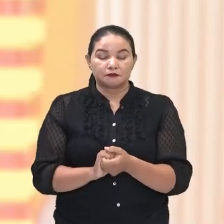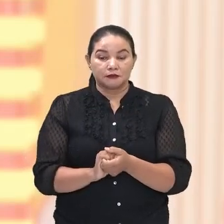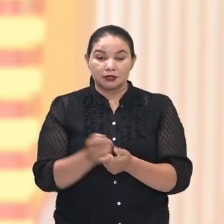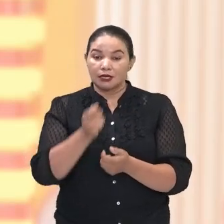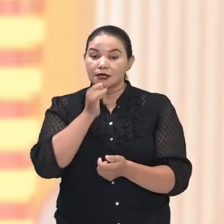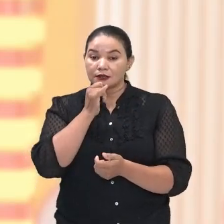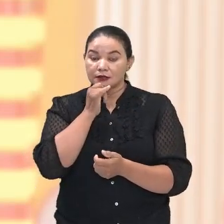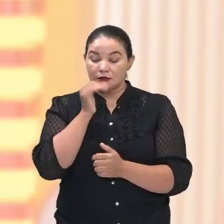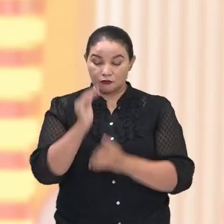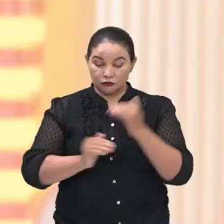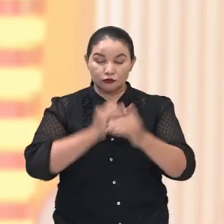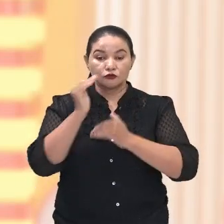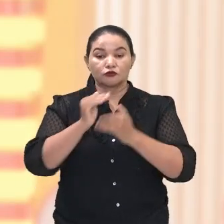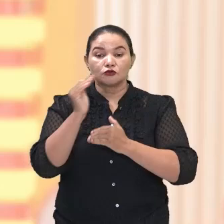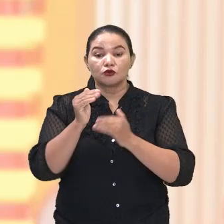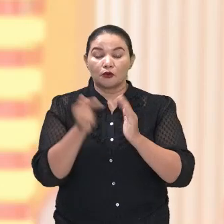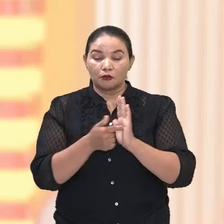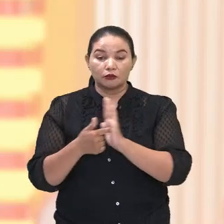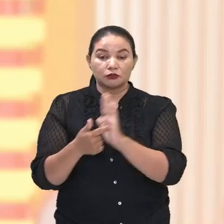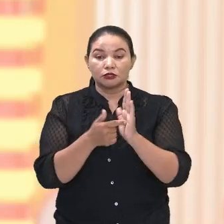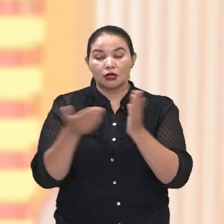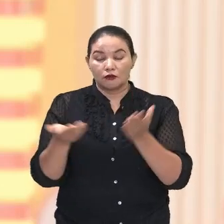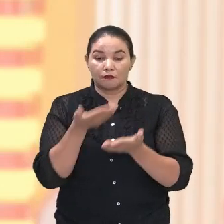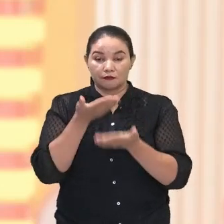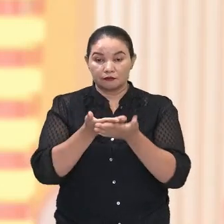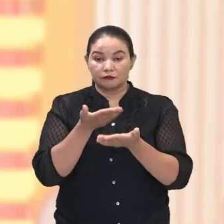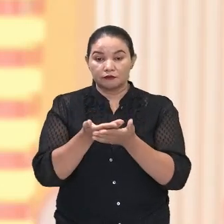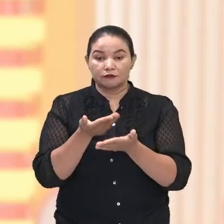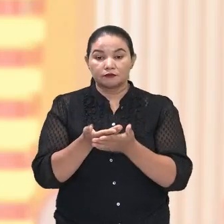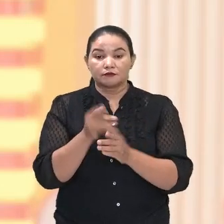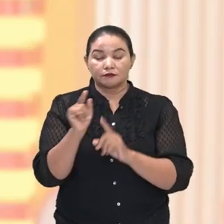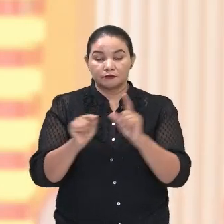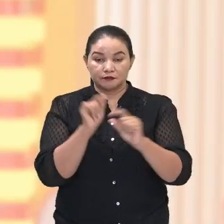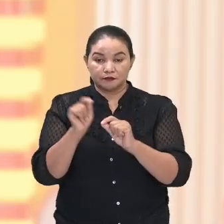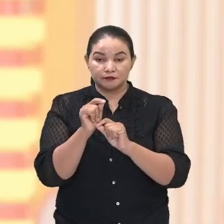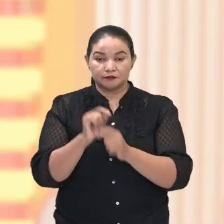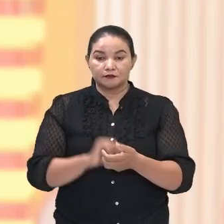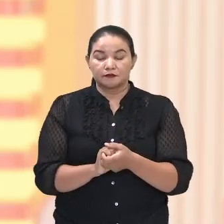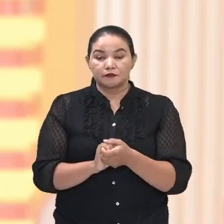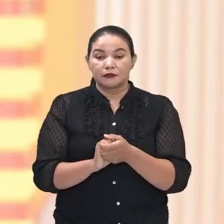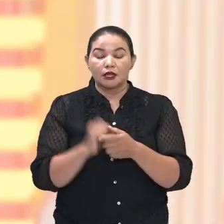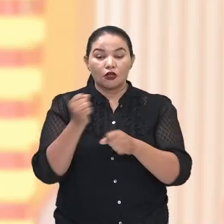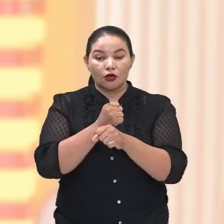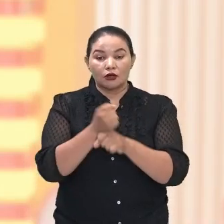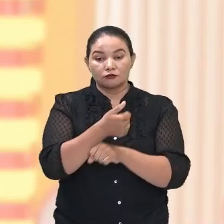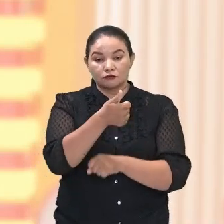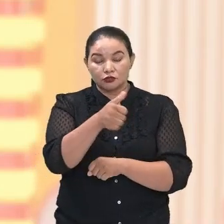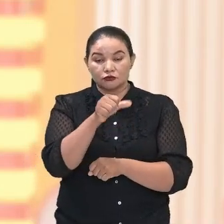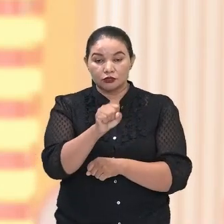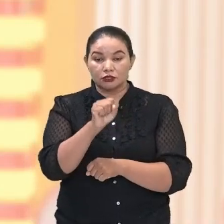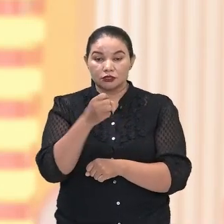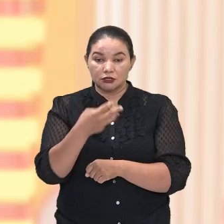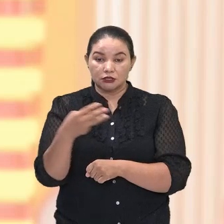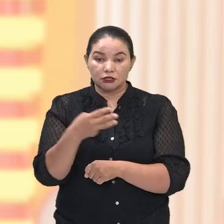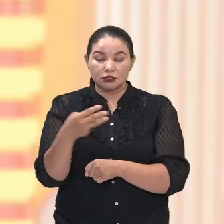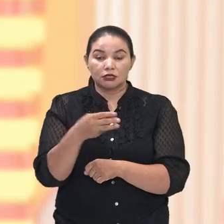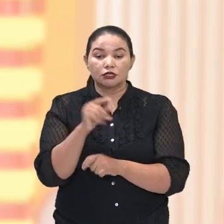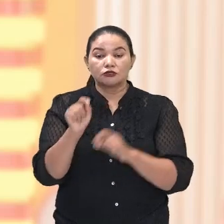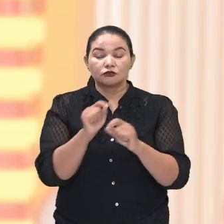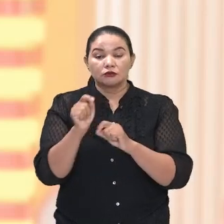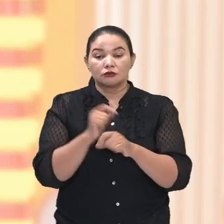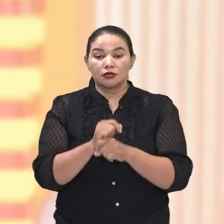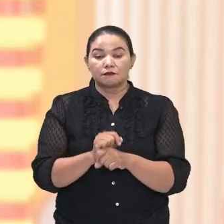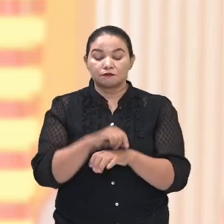gente traz aqui para ilustrar a nossa aula é que em 1833 as